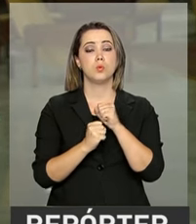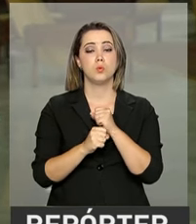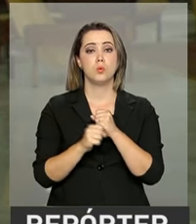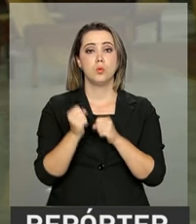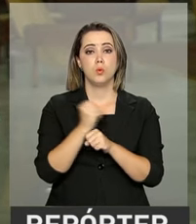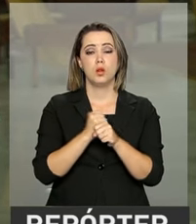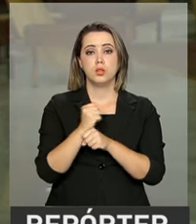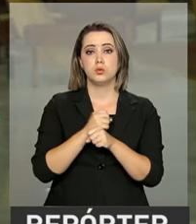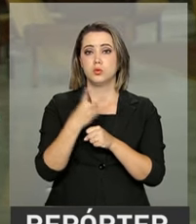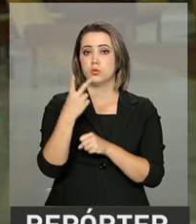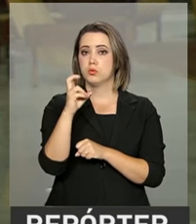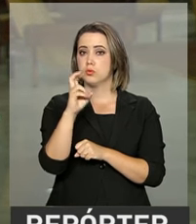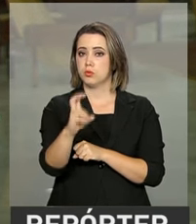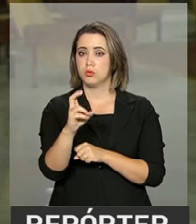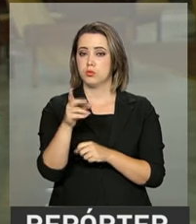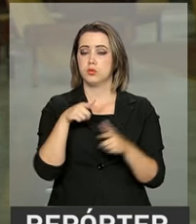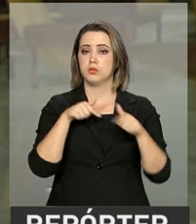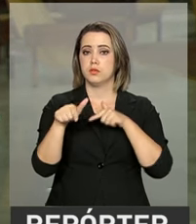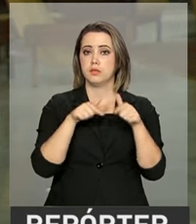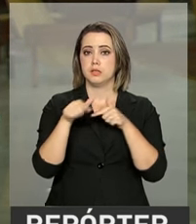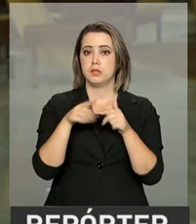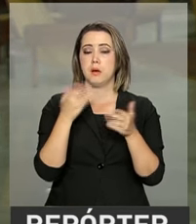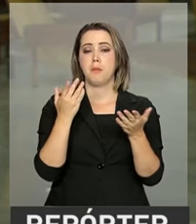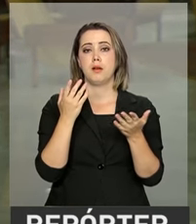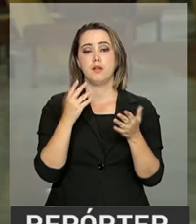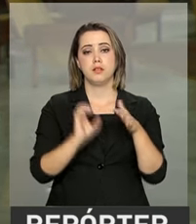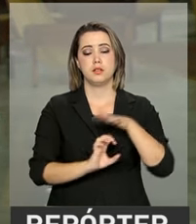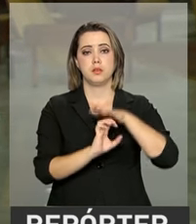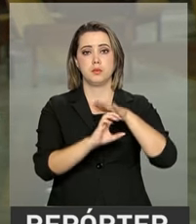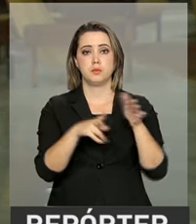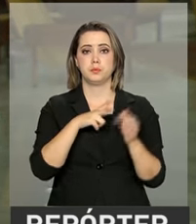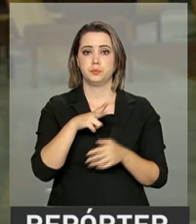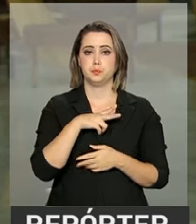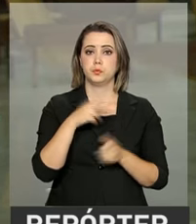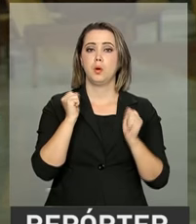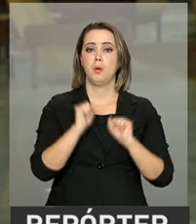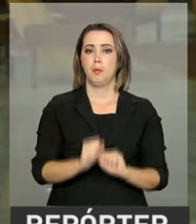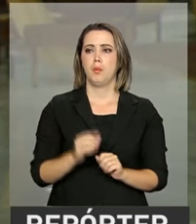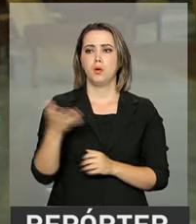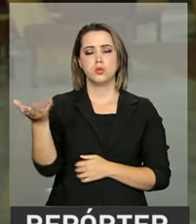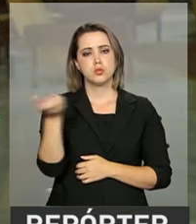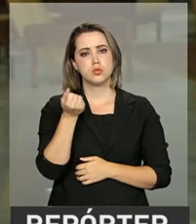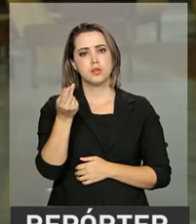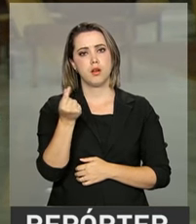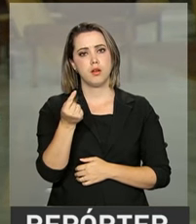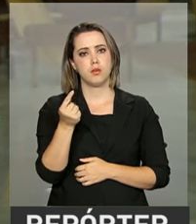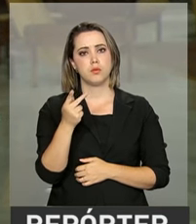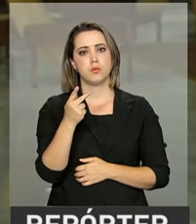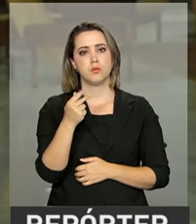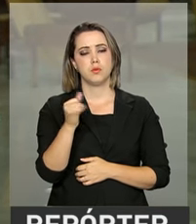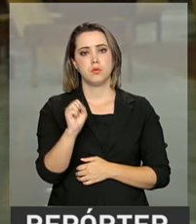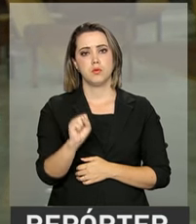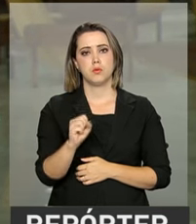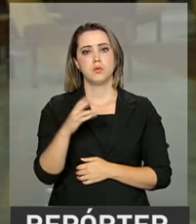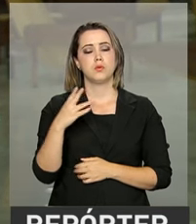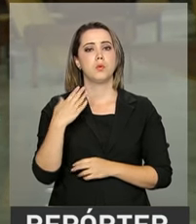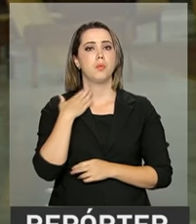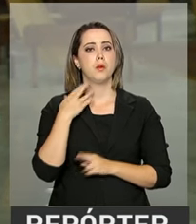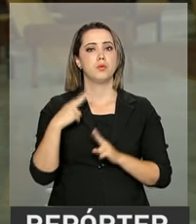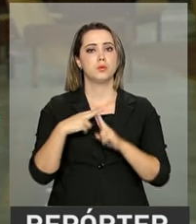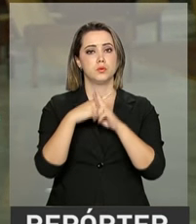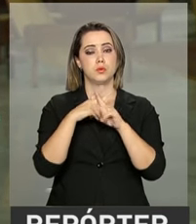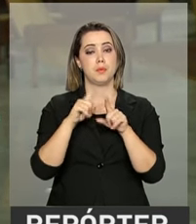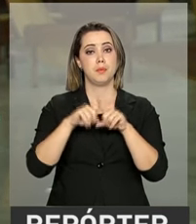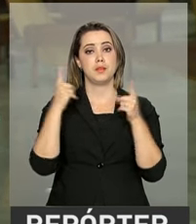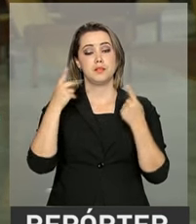estava vinculado à iniciativa privada e inscrito no PIS pode sacar esses recursos na Caixa Econômica Federal.